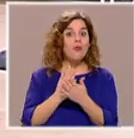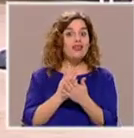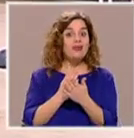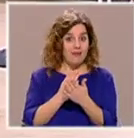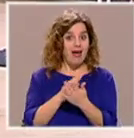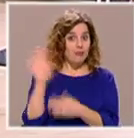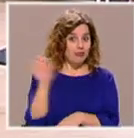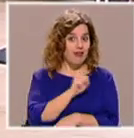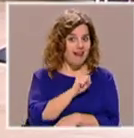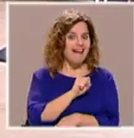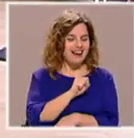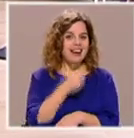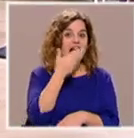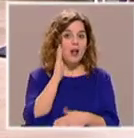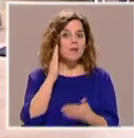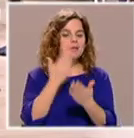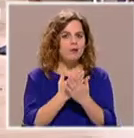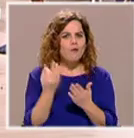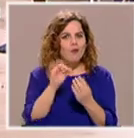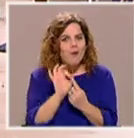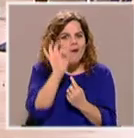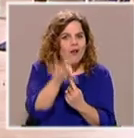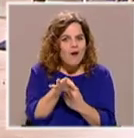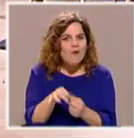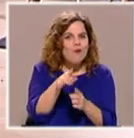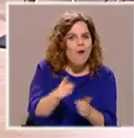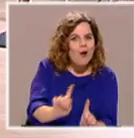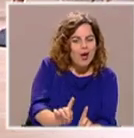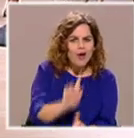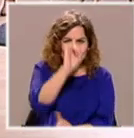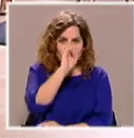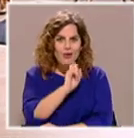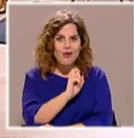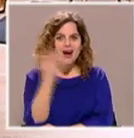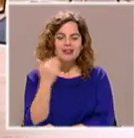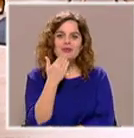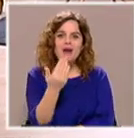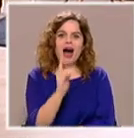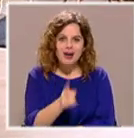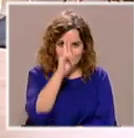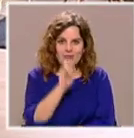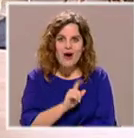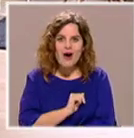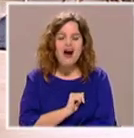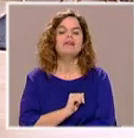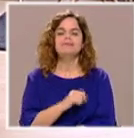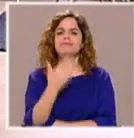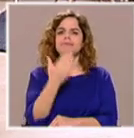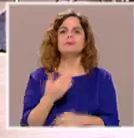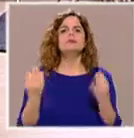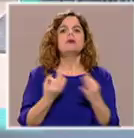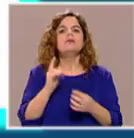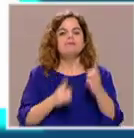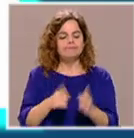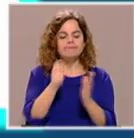da aula anterior, nós deixamos-vos um desafio. Não sei se estão recordados daquilo que vos pedimos. Tinha sido pedido para vocês fazerem